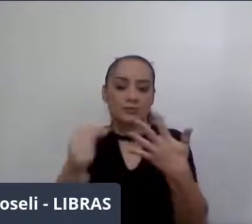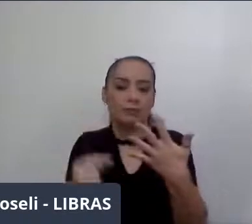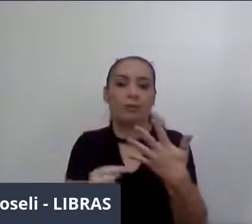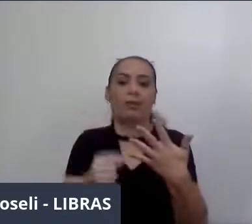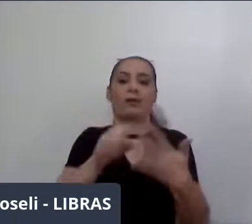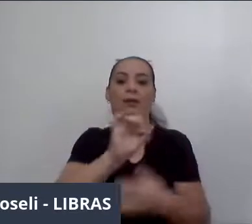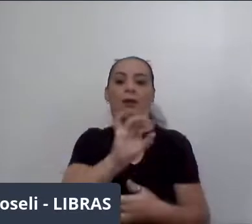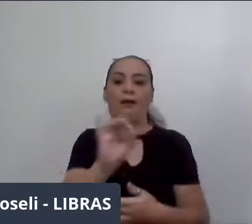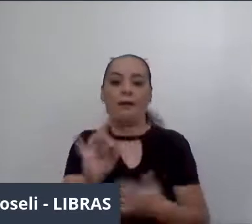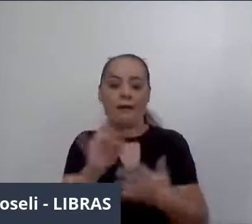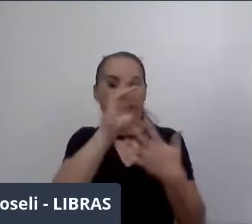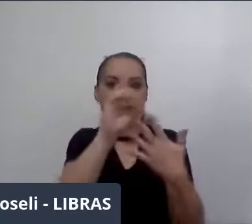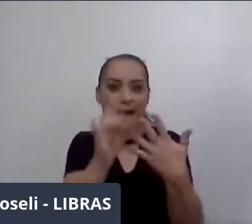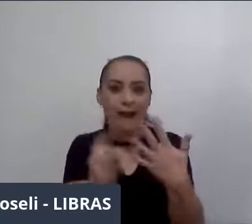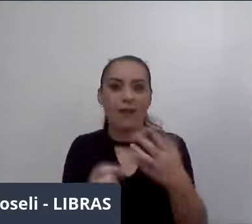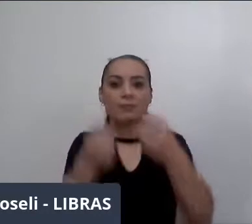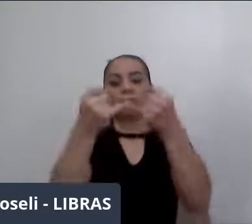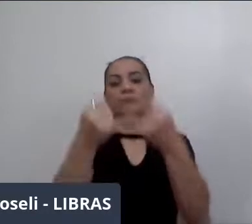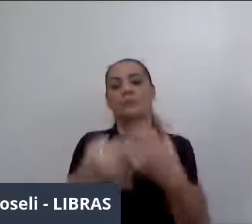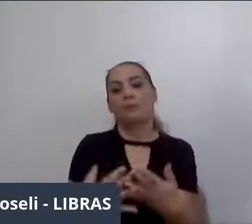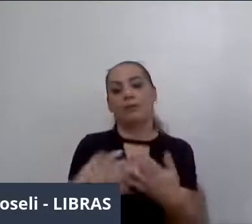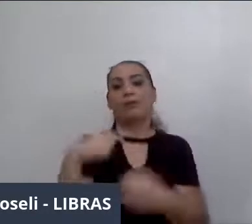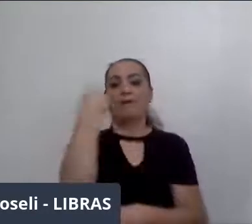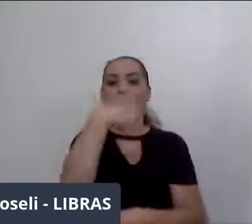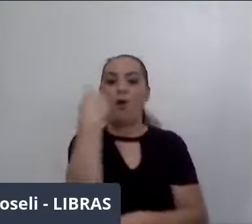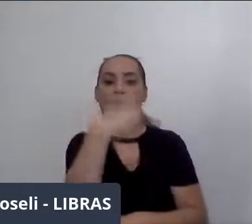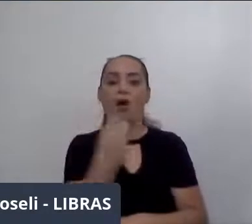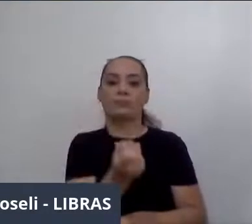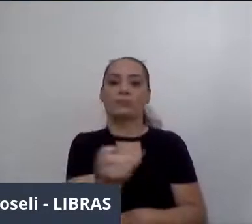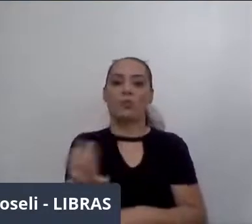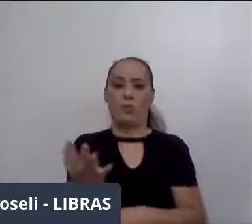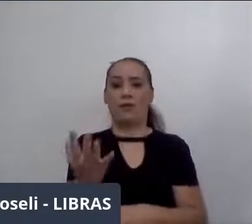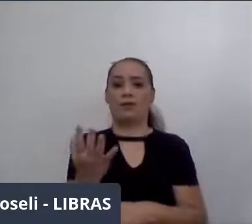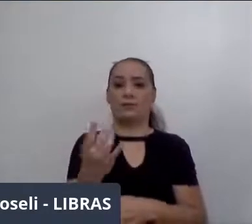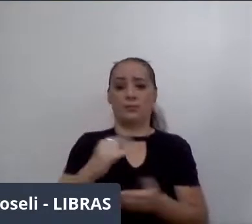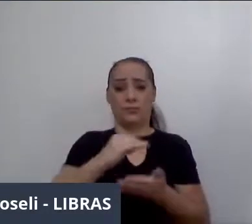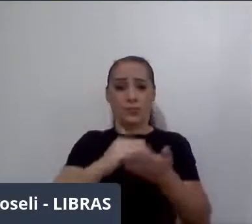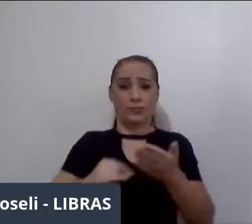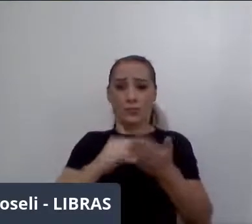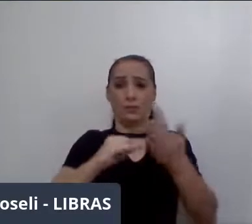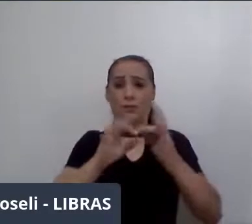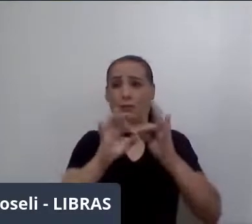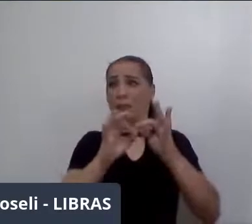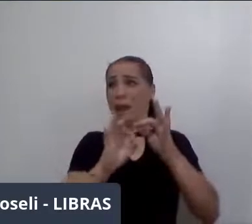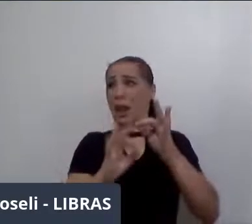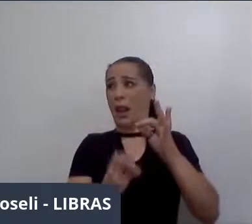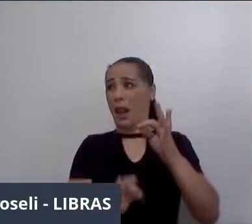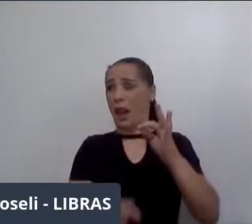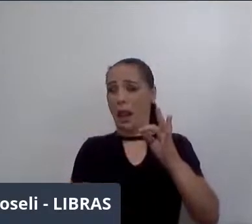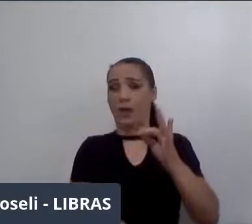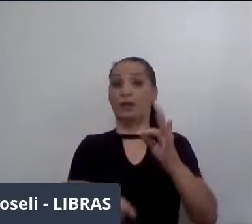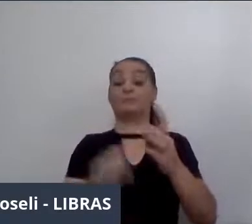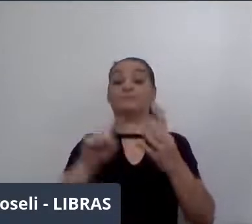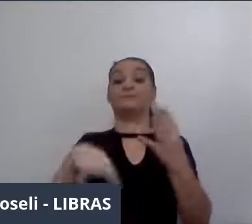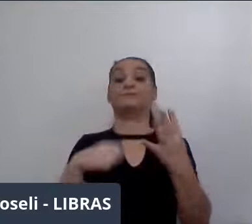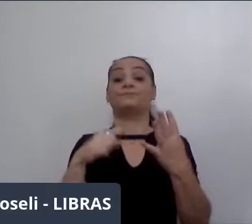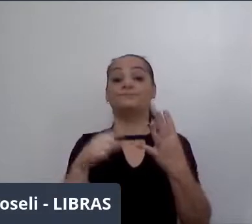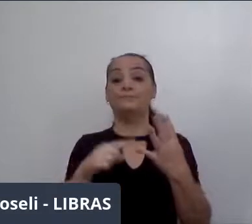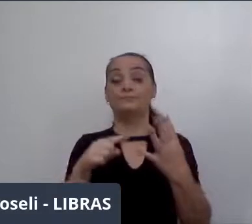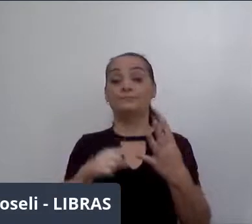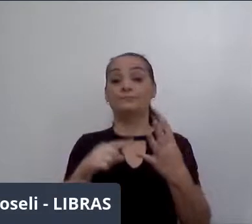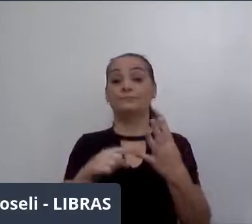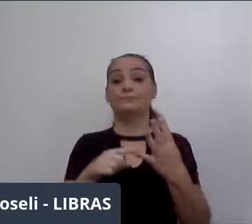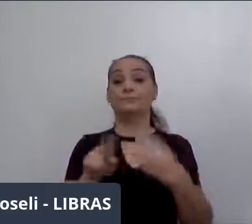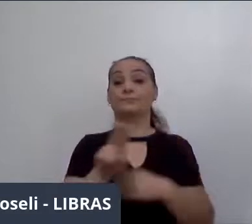carga horária. É um documento muito extenso e completo. O outro documento é a nominata e titulação do corpo